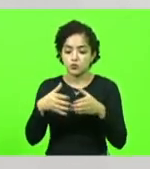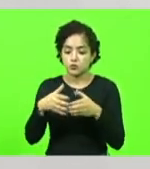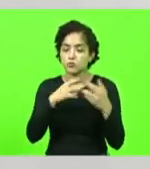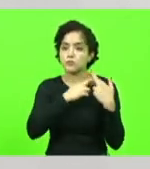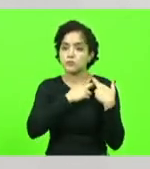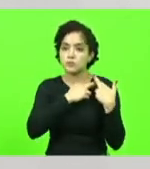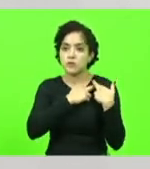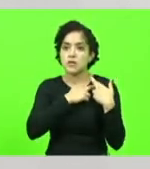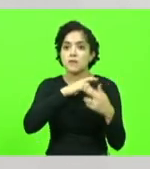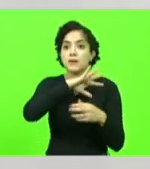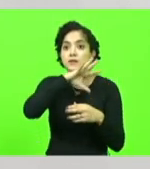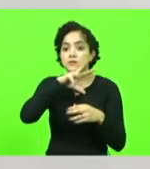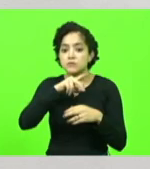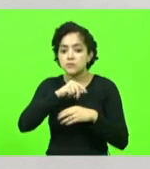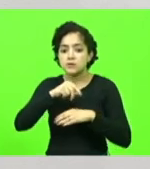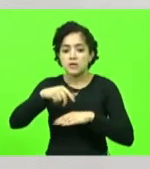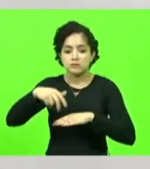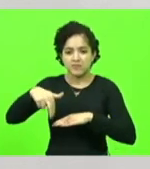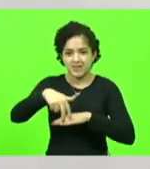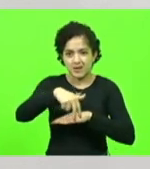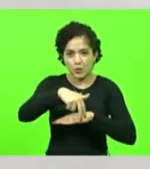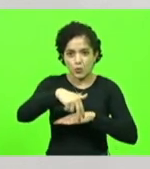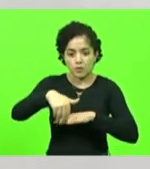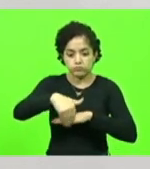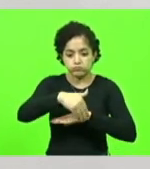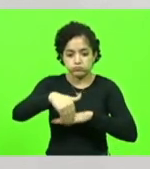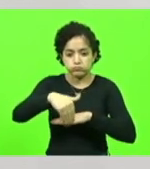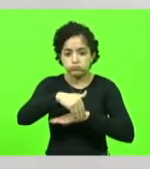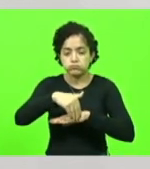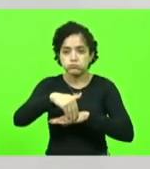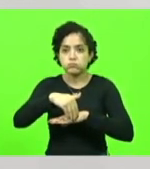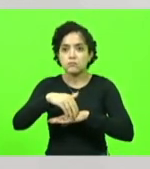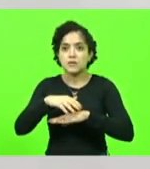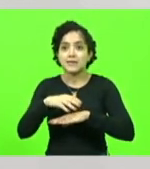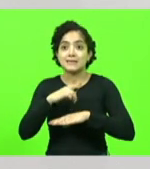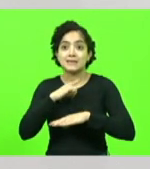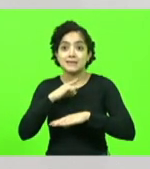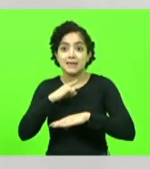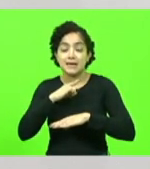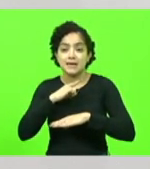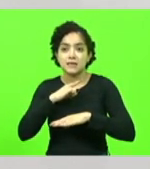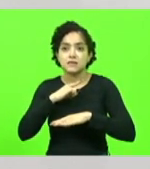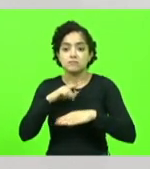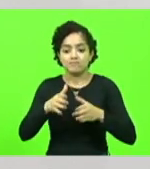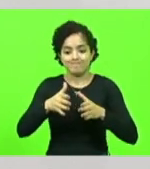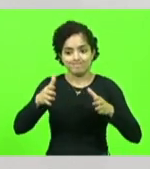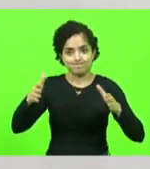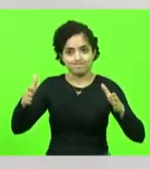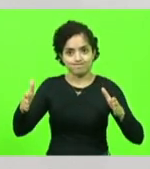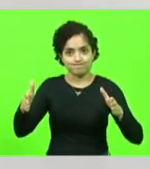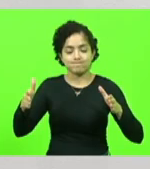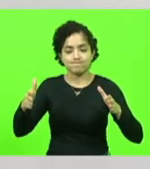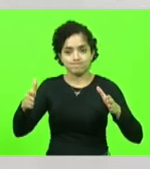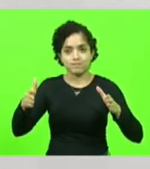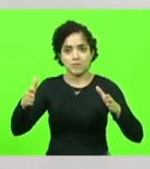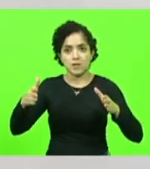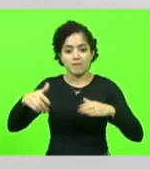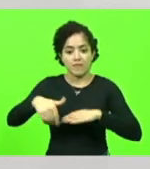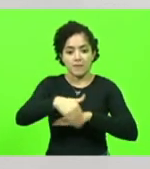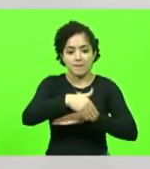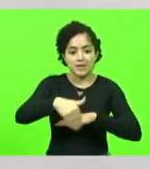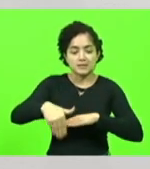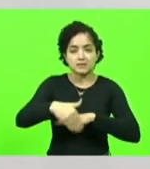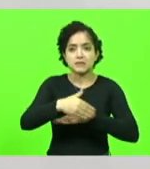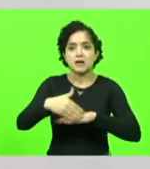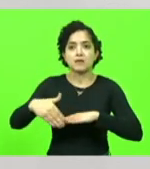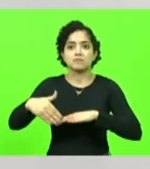animais passem nesse passa-fauna. Tem animais de médio porte que são atropelados ao longo das